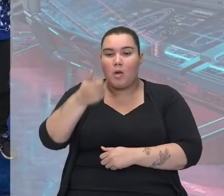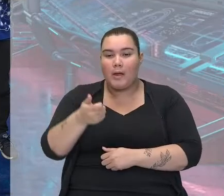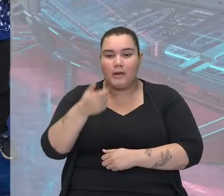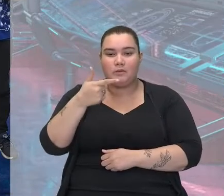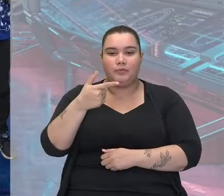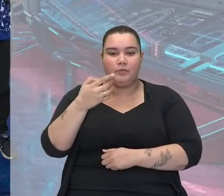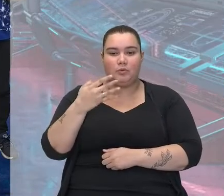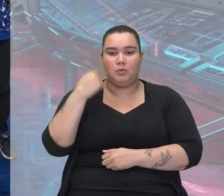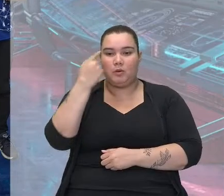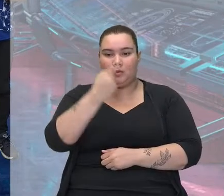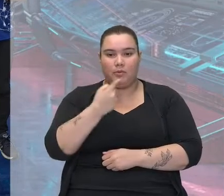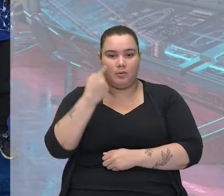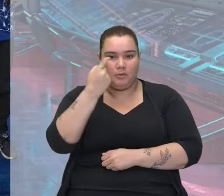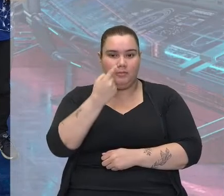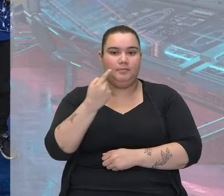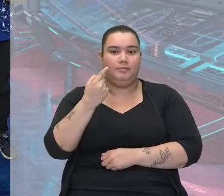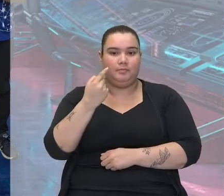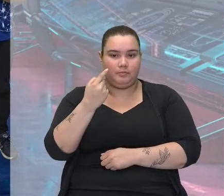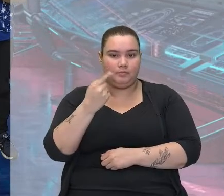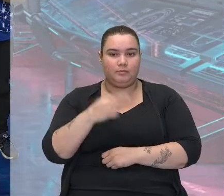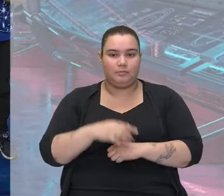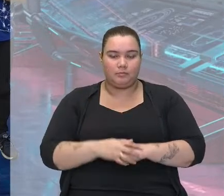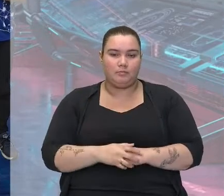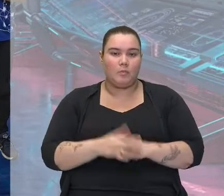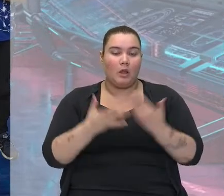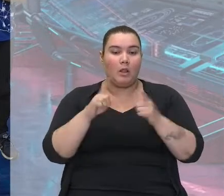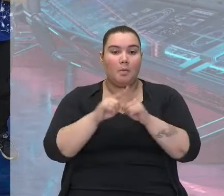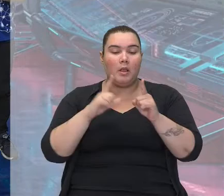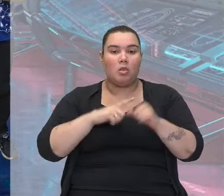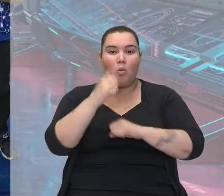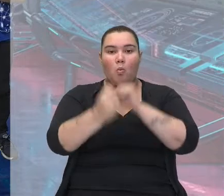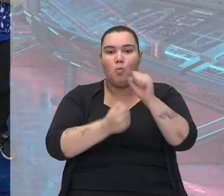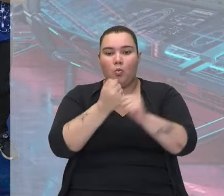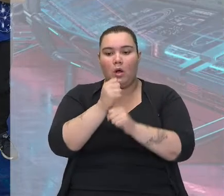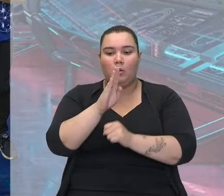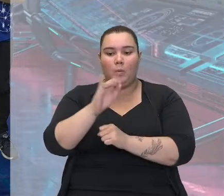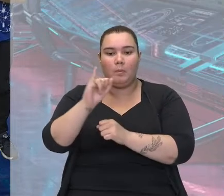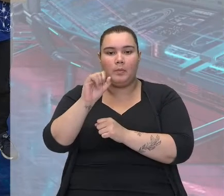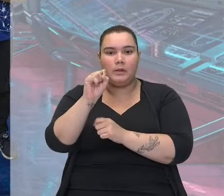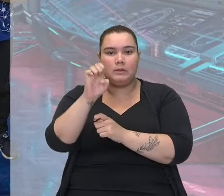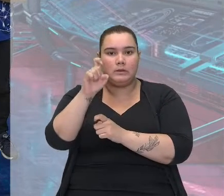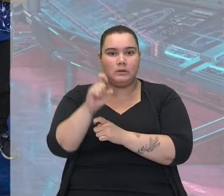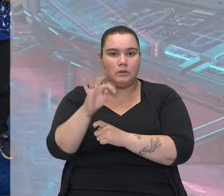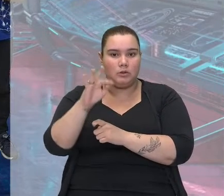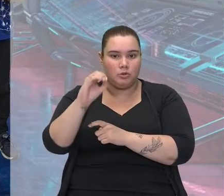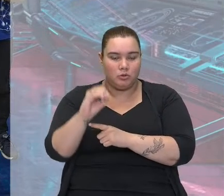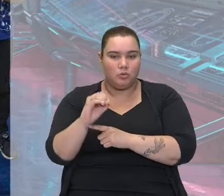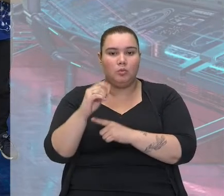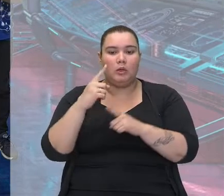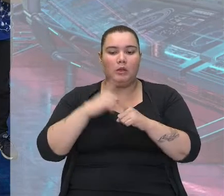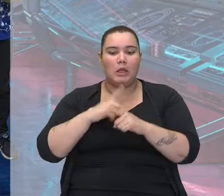que ele fica um dia, né, a mais por causa dessas horas quebradas. Bem,